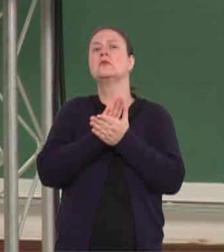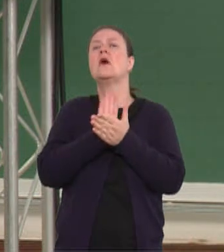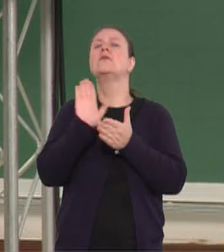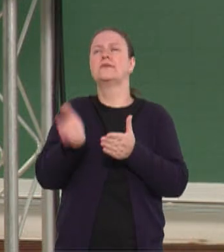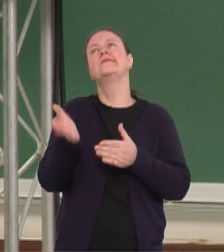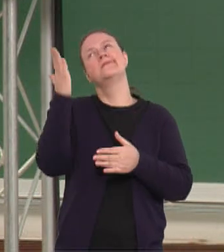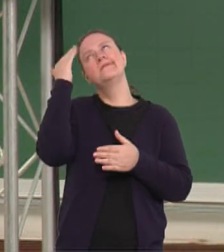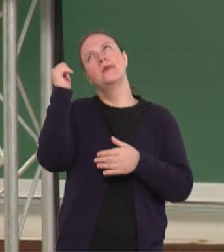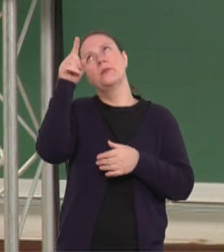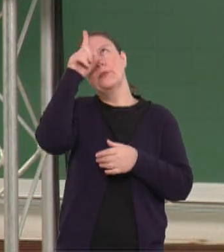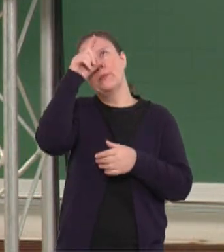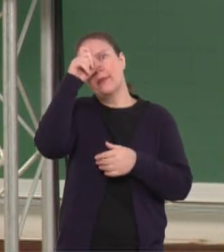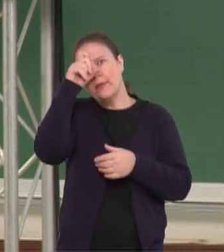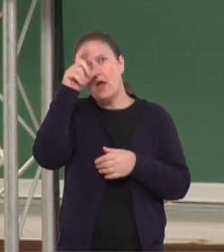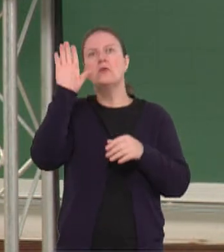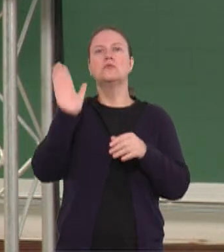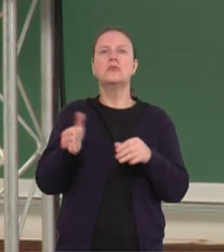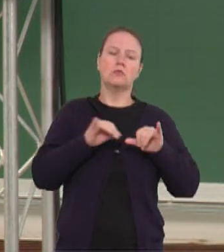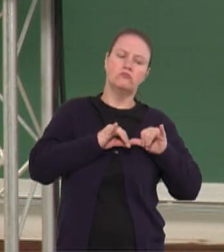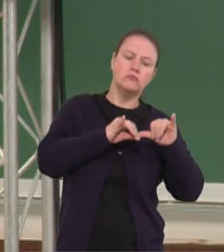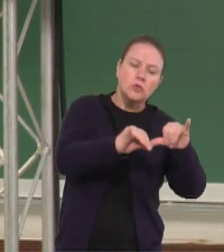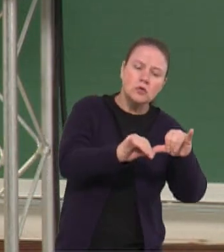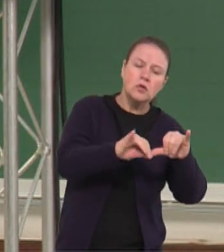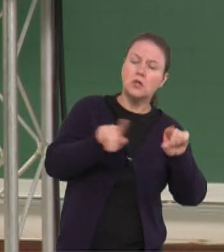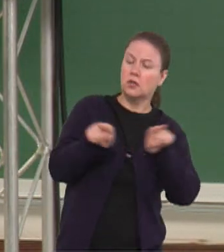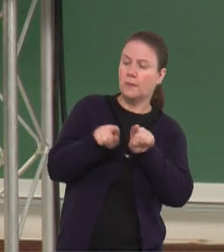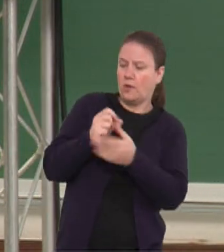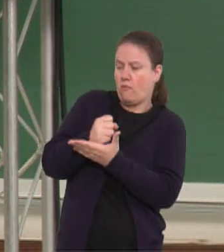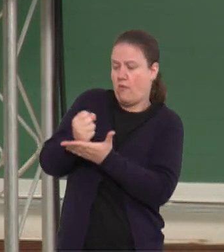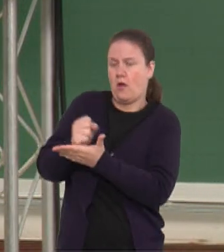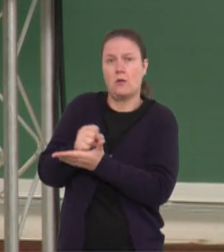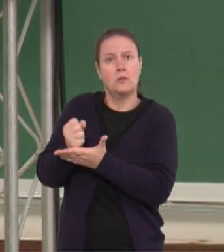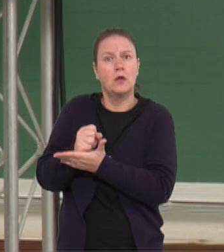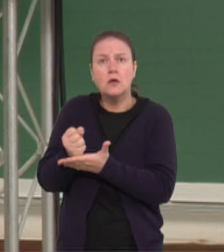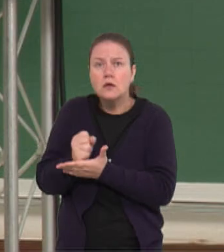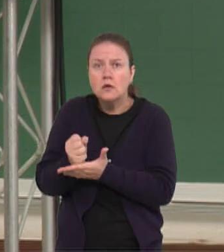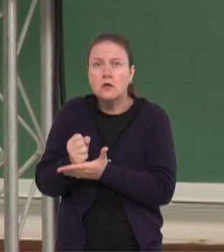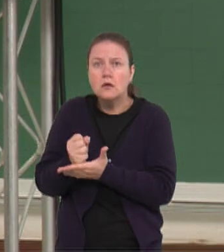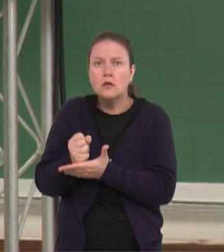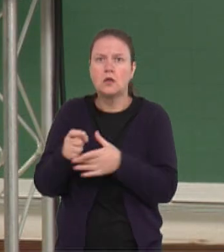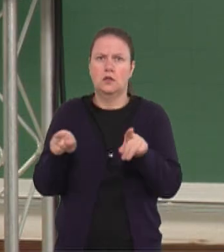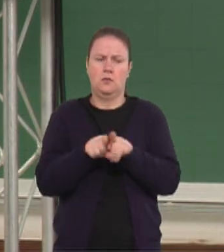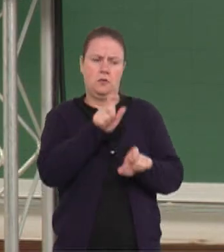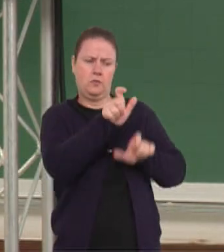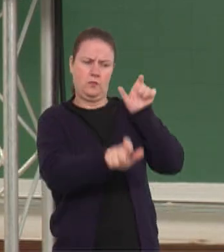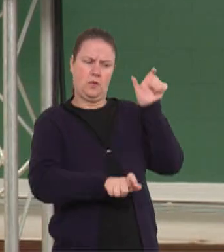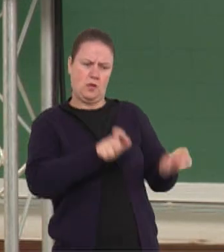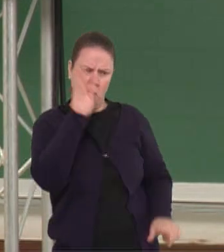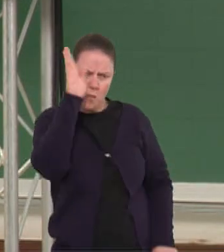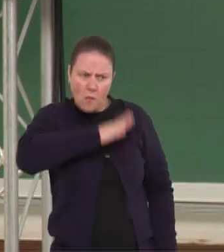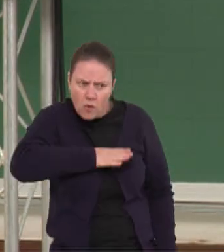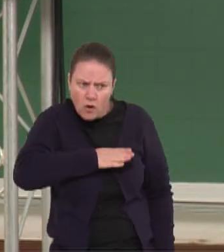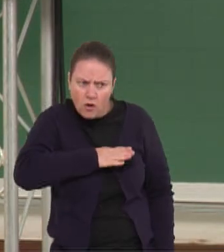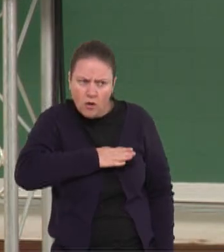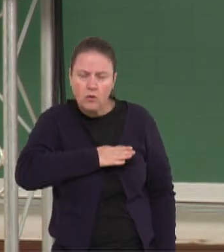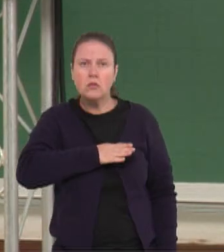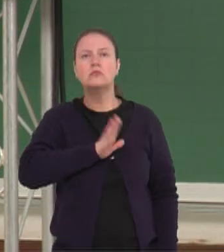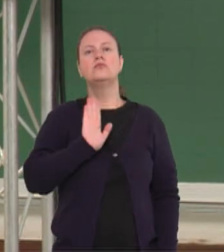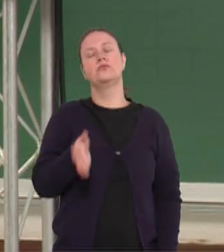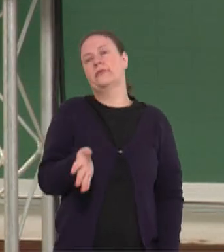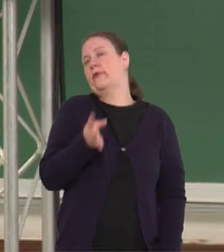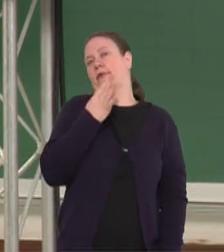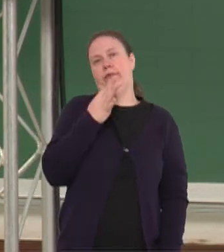exatamente o que é, supermercado exatamente o que é, farmácia também. Pessoas mal intencionadas estamos cheias por aí